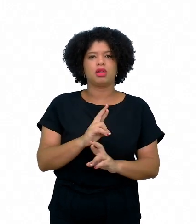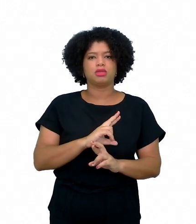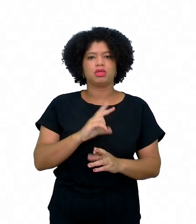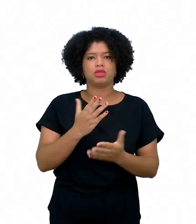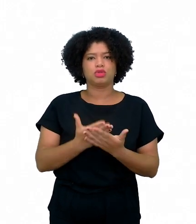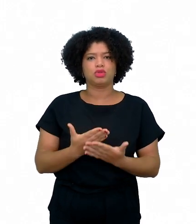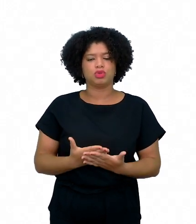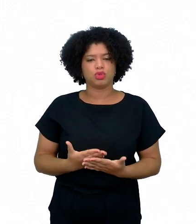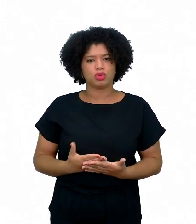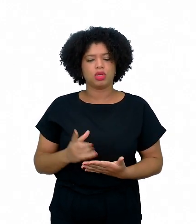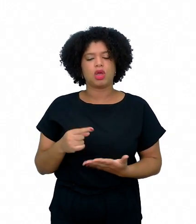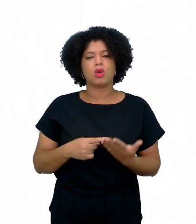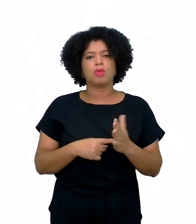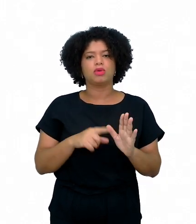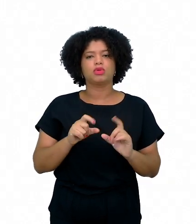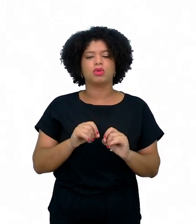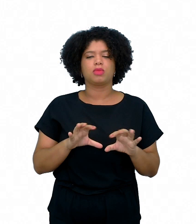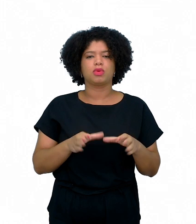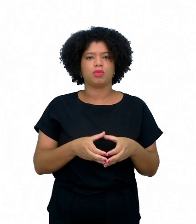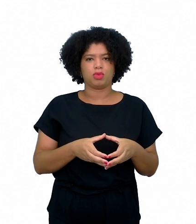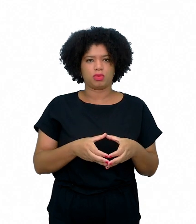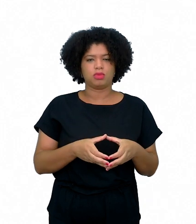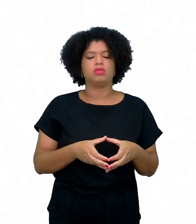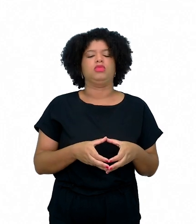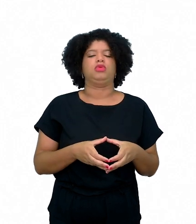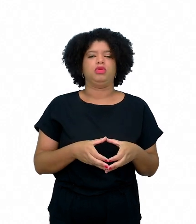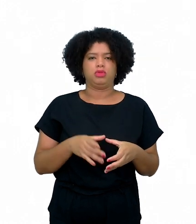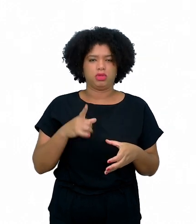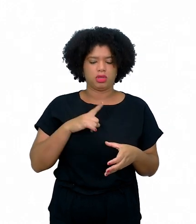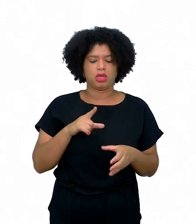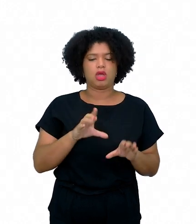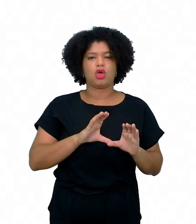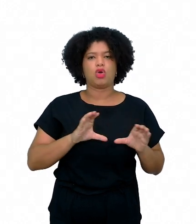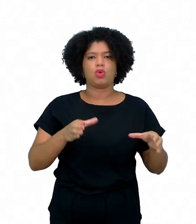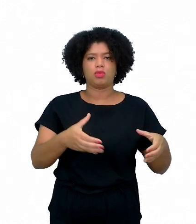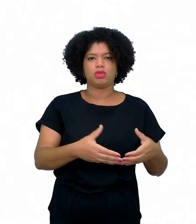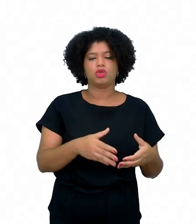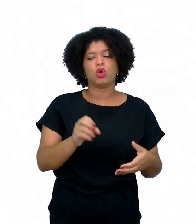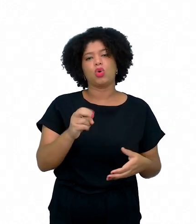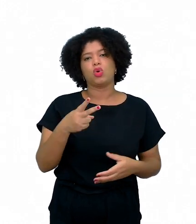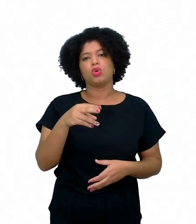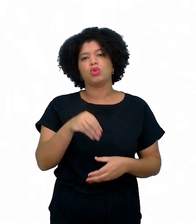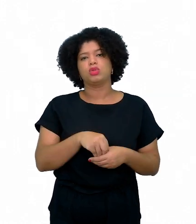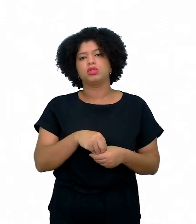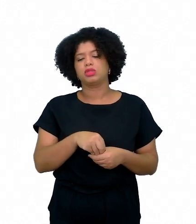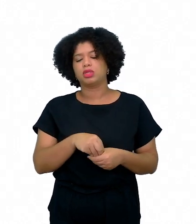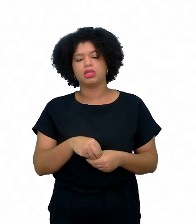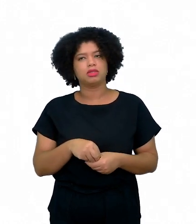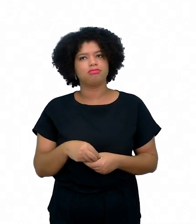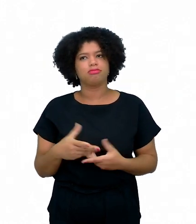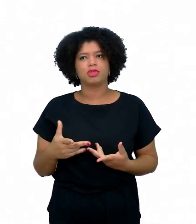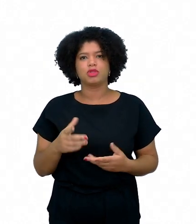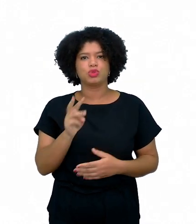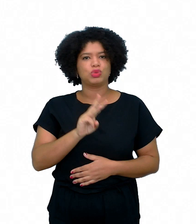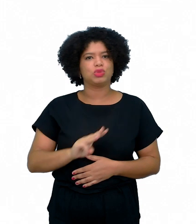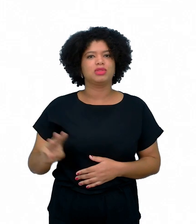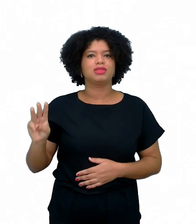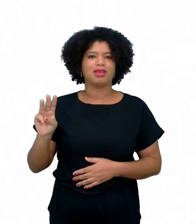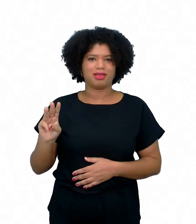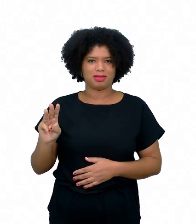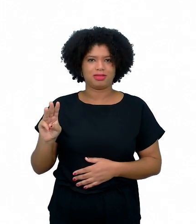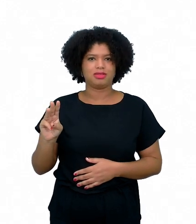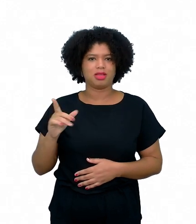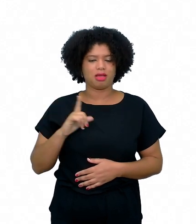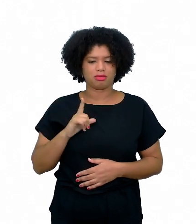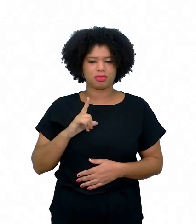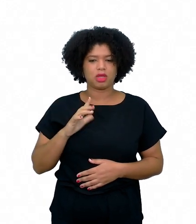eles mostram ou para a comunidade local, ou dentro de um site que eles